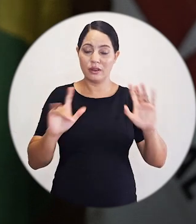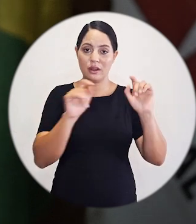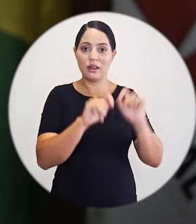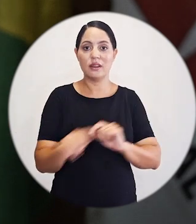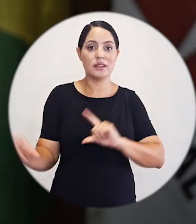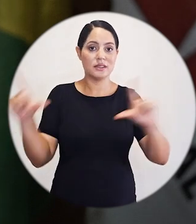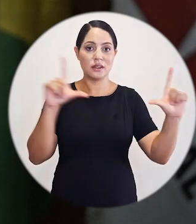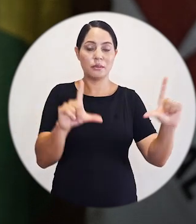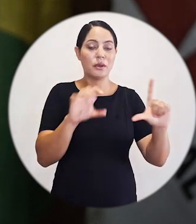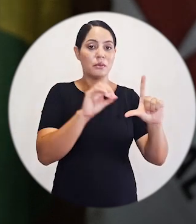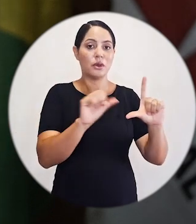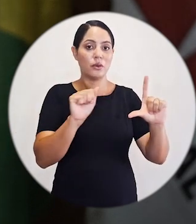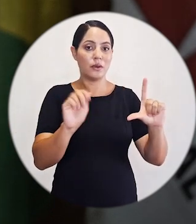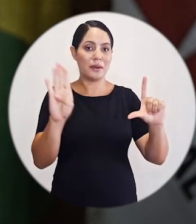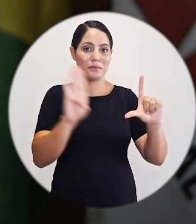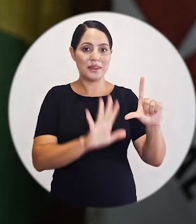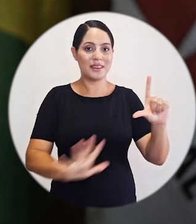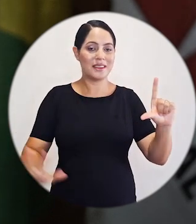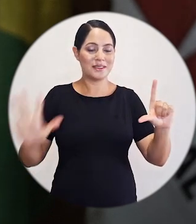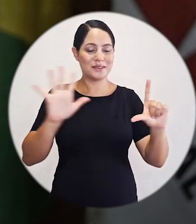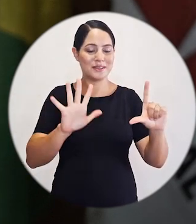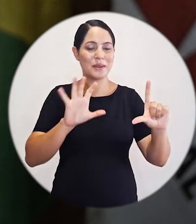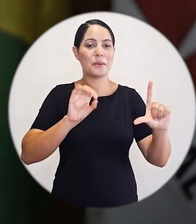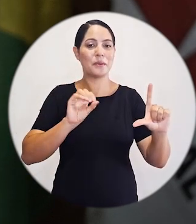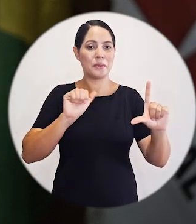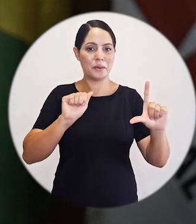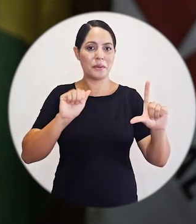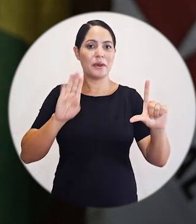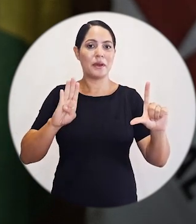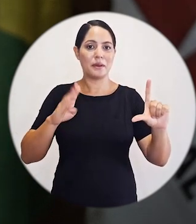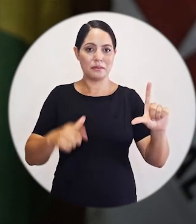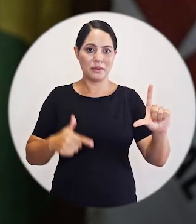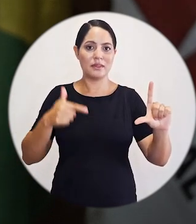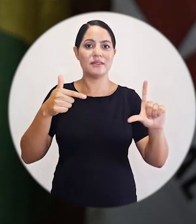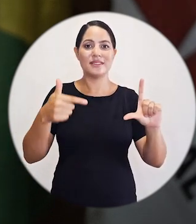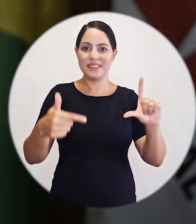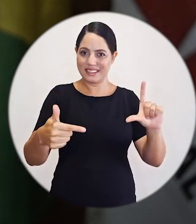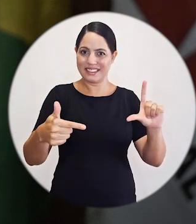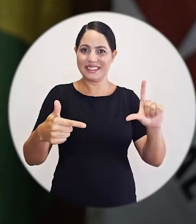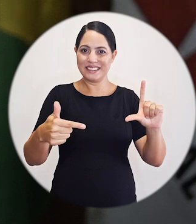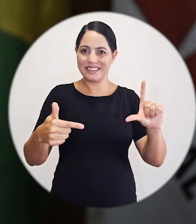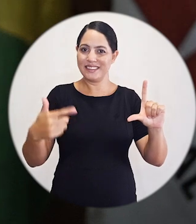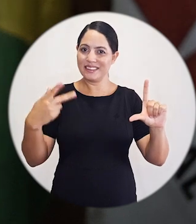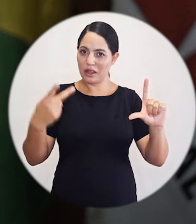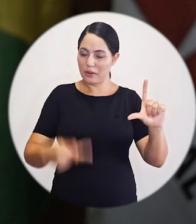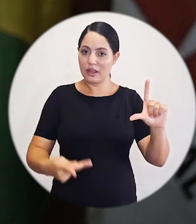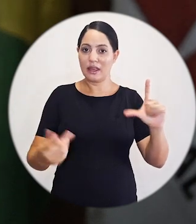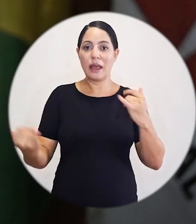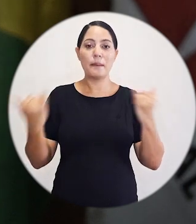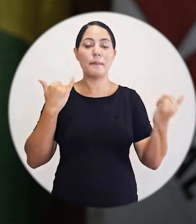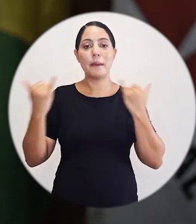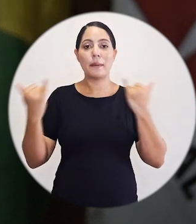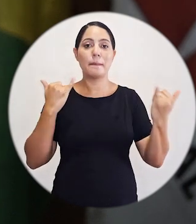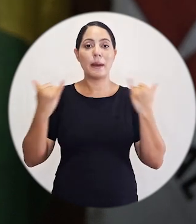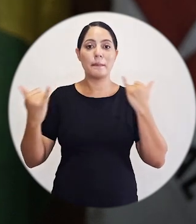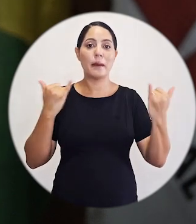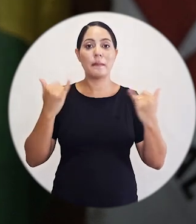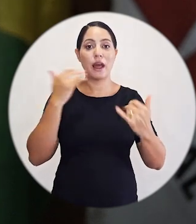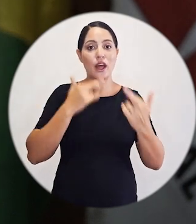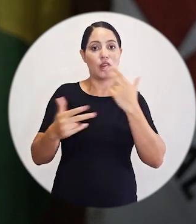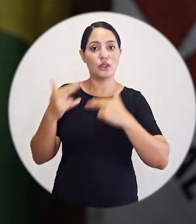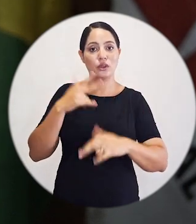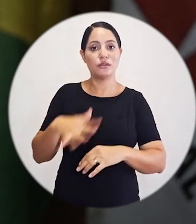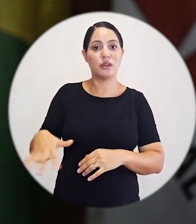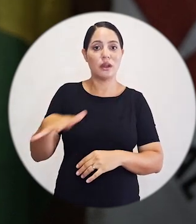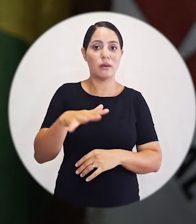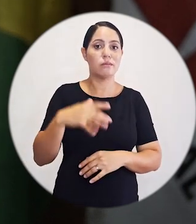Olá, esse é o programa OAB Nacional, uma produção e realização da Ordem dos Advogados do Brasil. Aqui você fica por